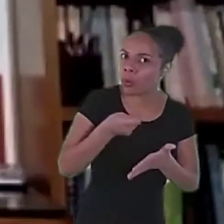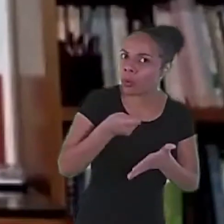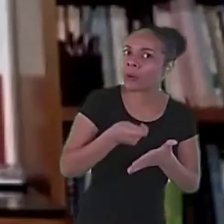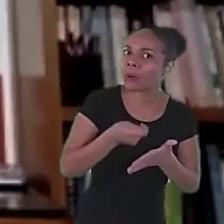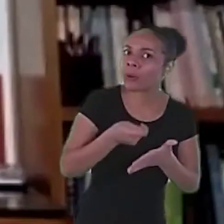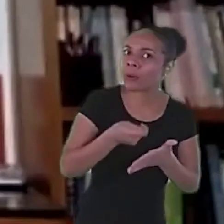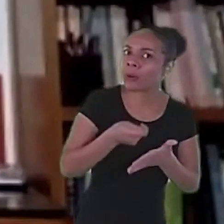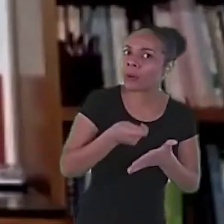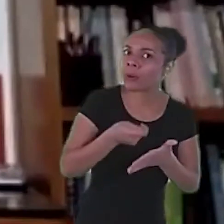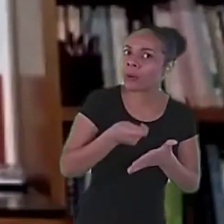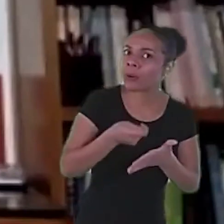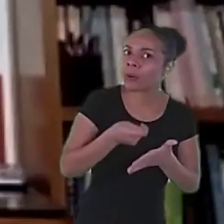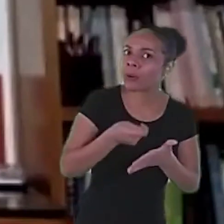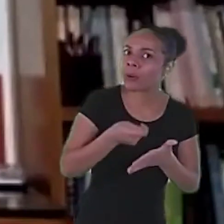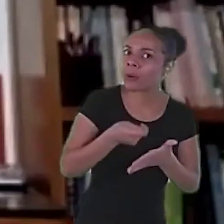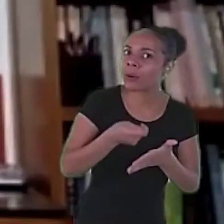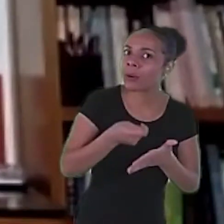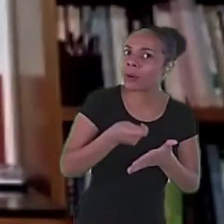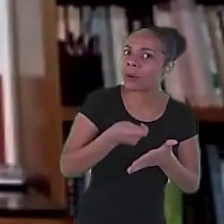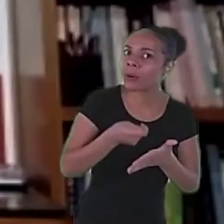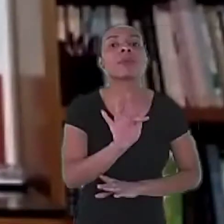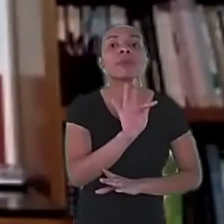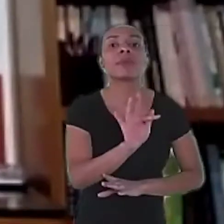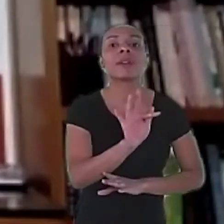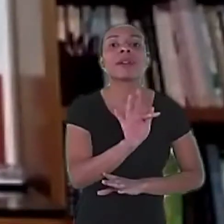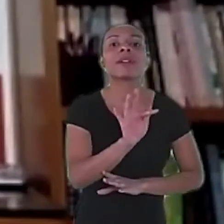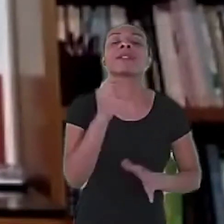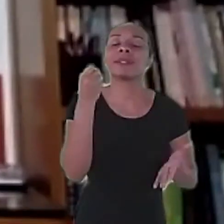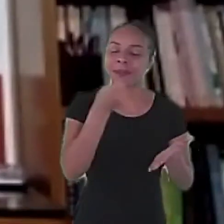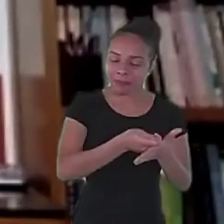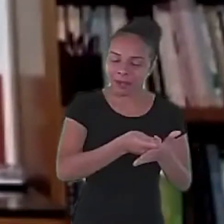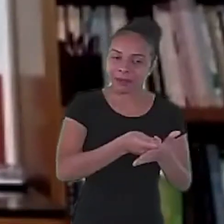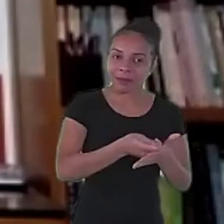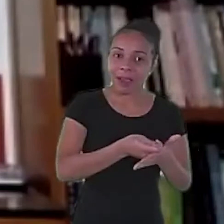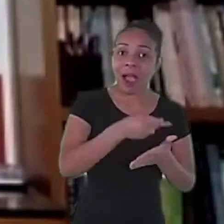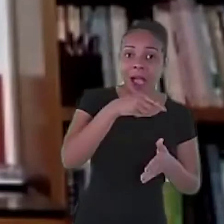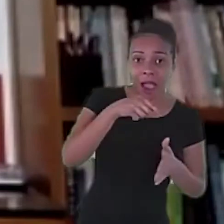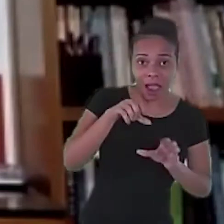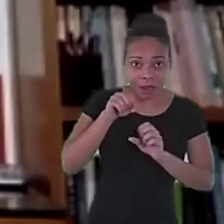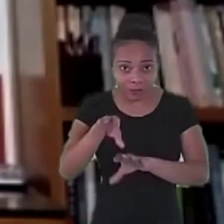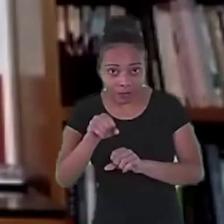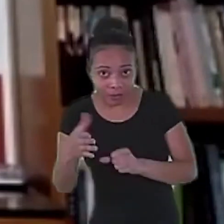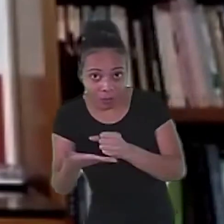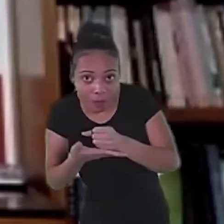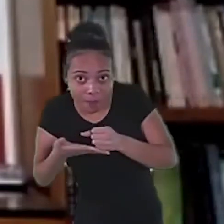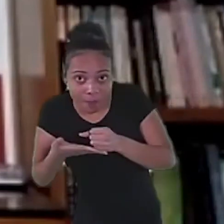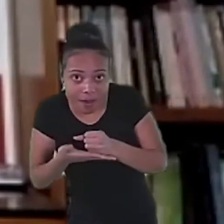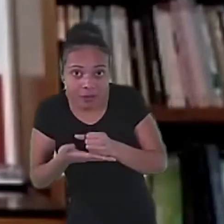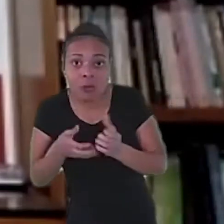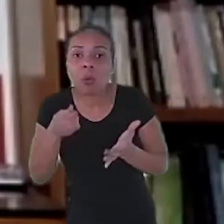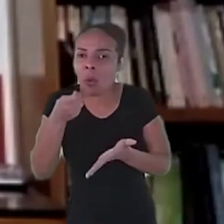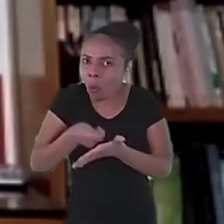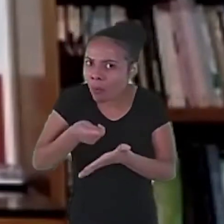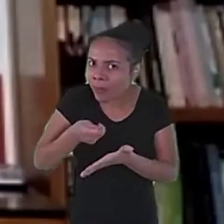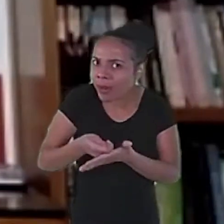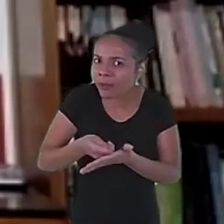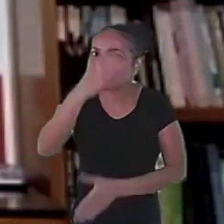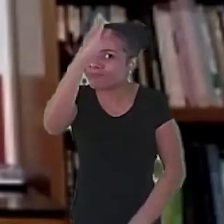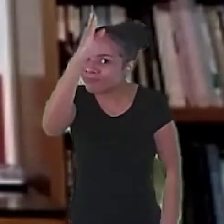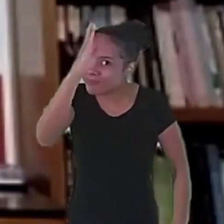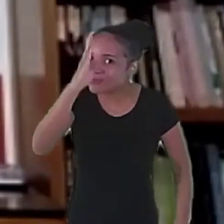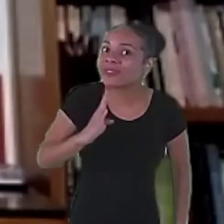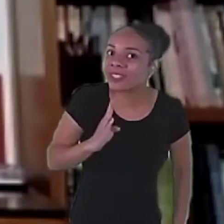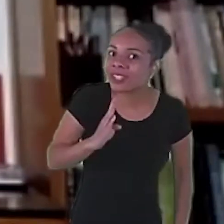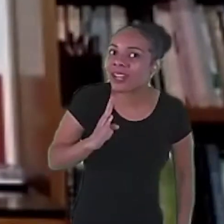paga. É paga. No Brasil é quase o contrário. As universidades